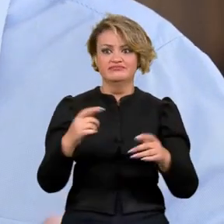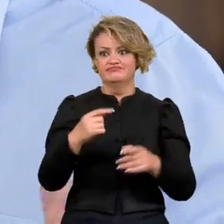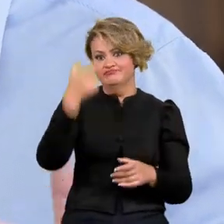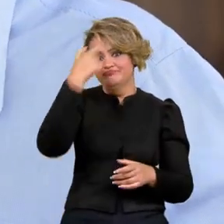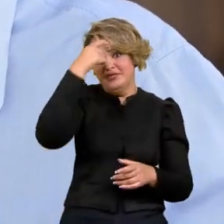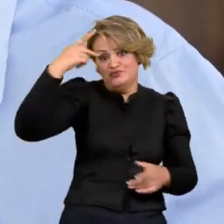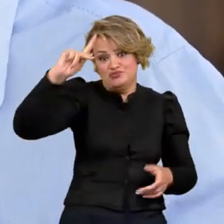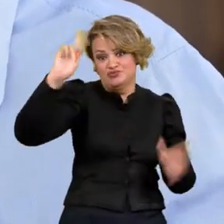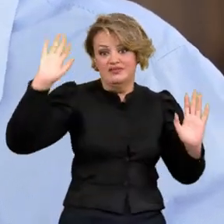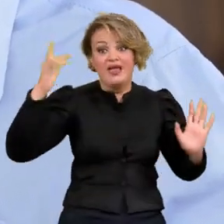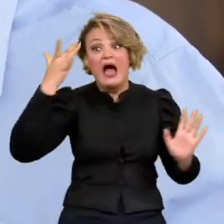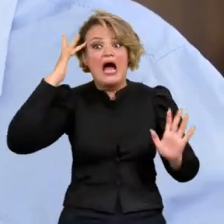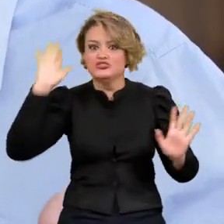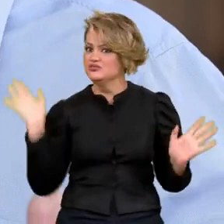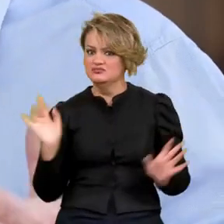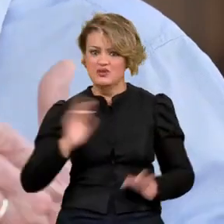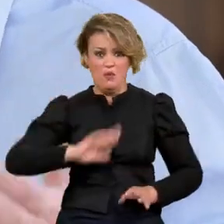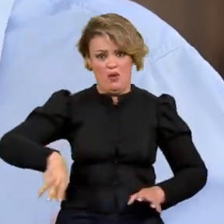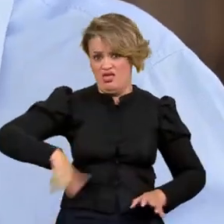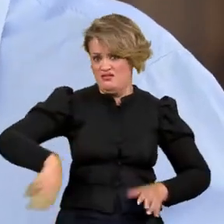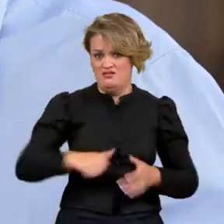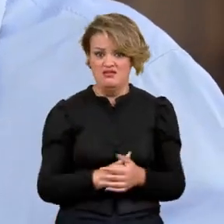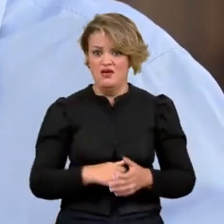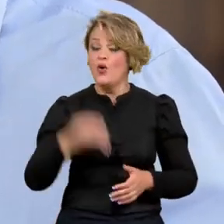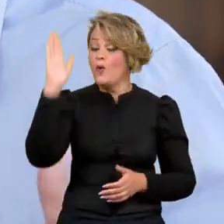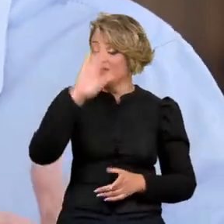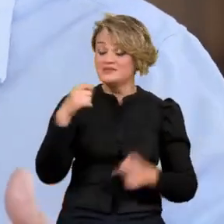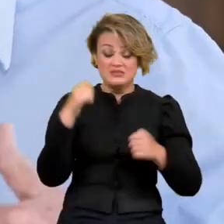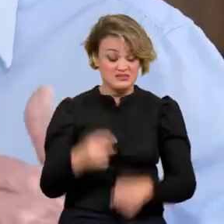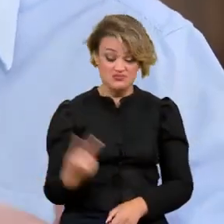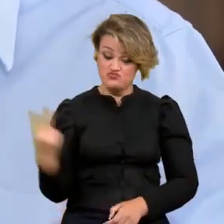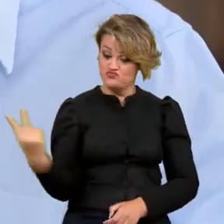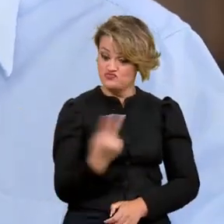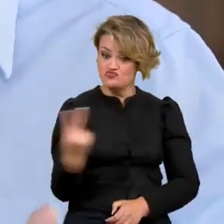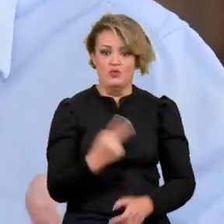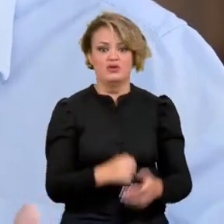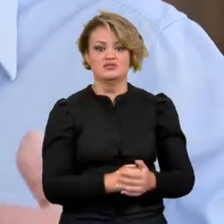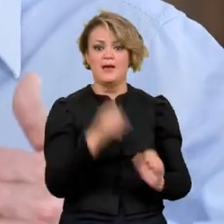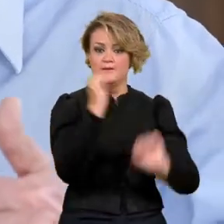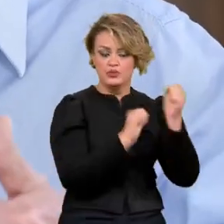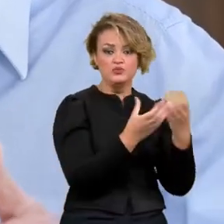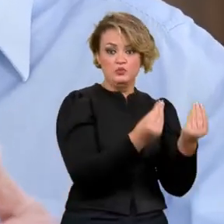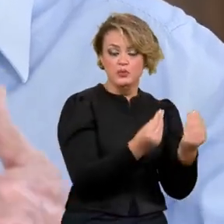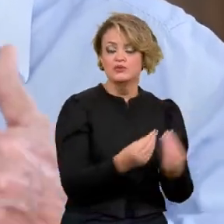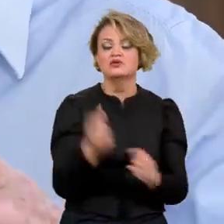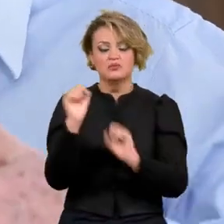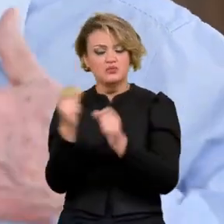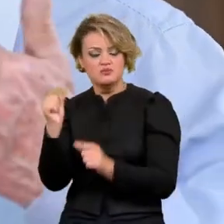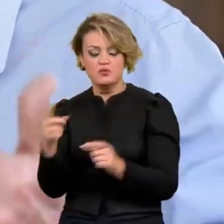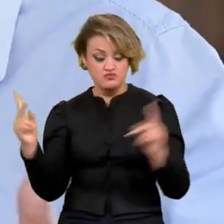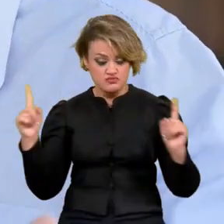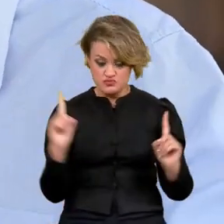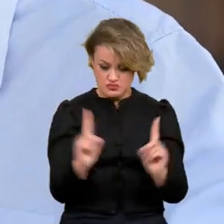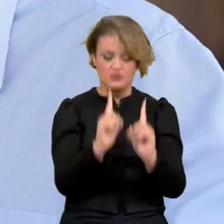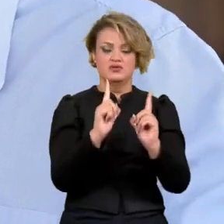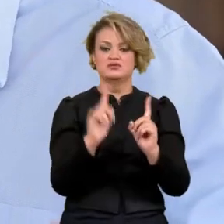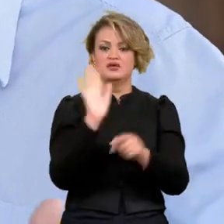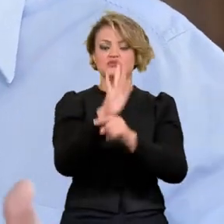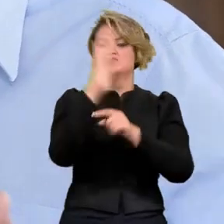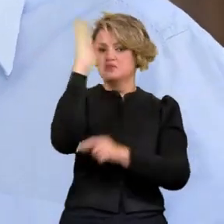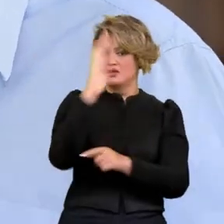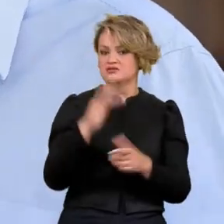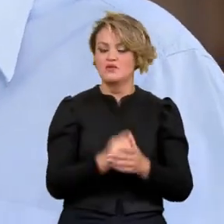O Brasil precisa dos dois os dois são complementares os dois ajudam o Brasil um produz mais para exportar